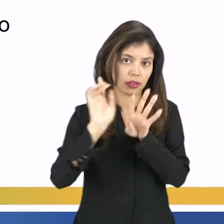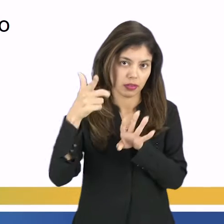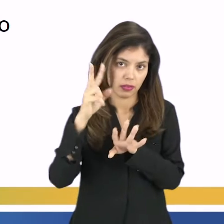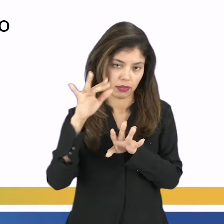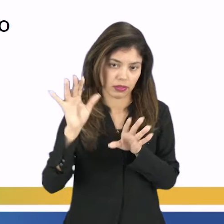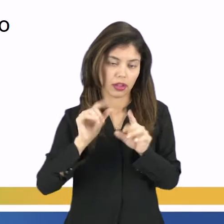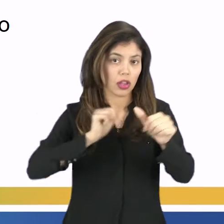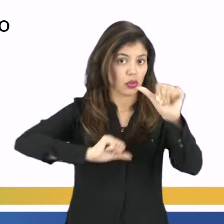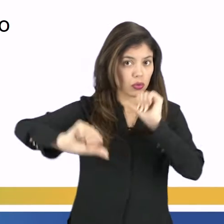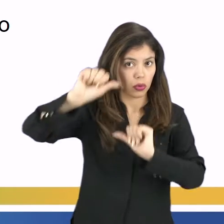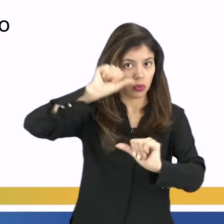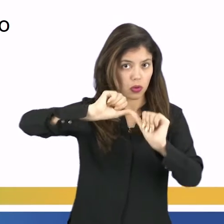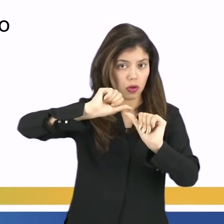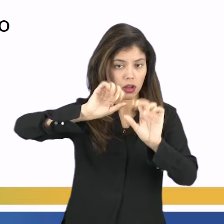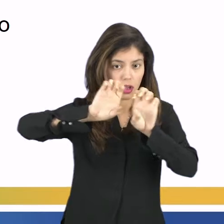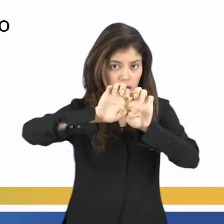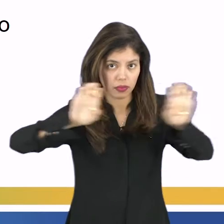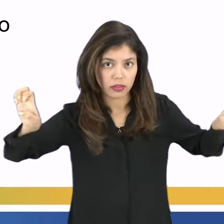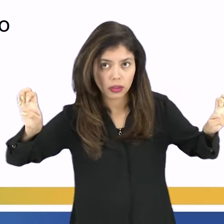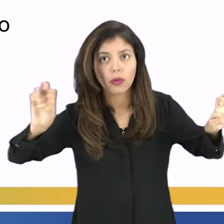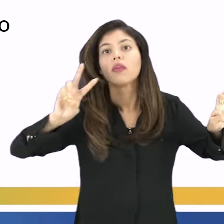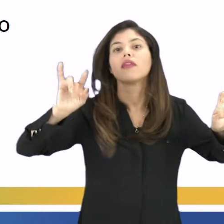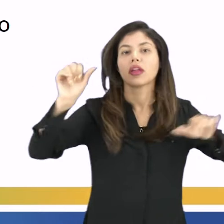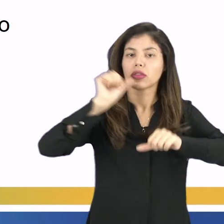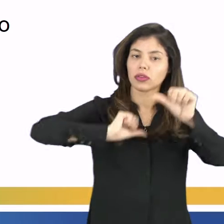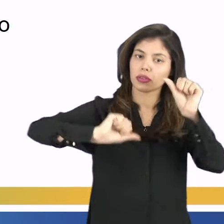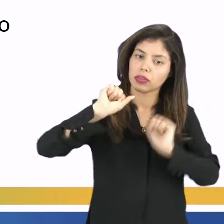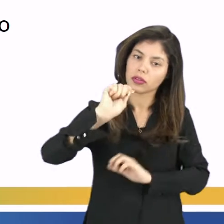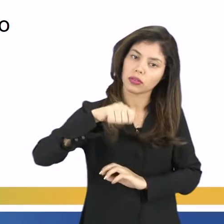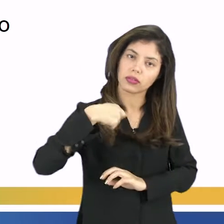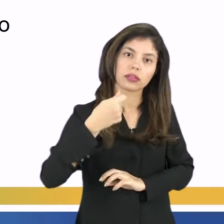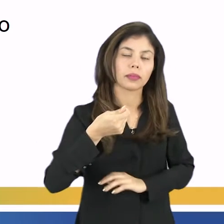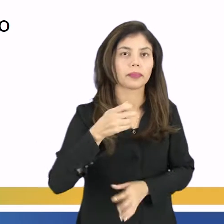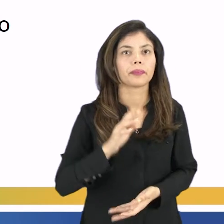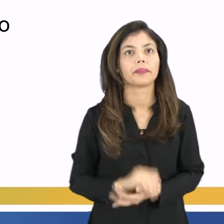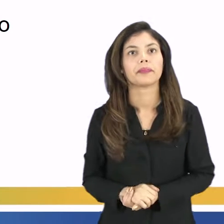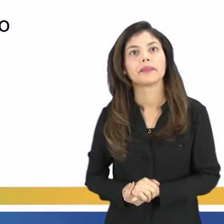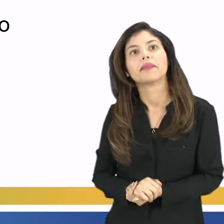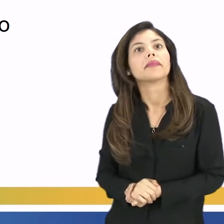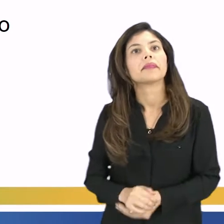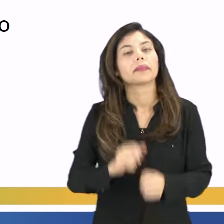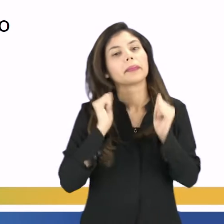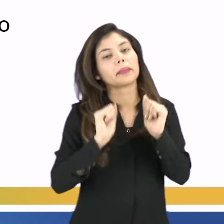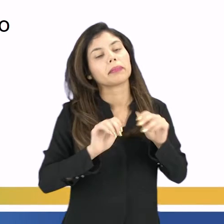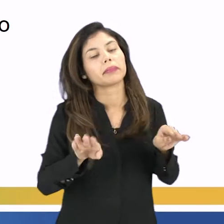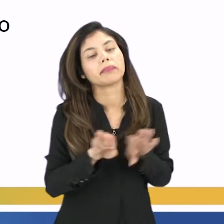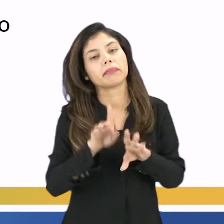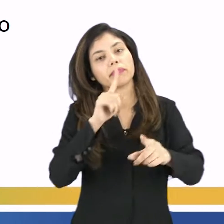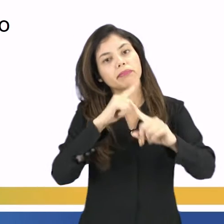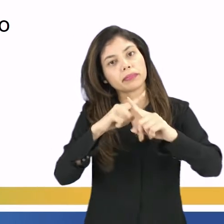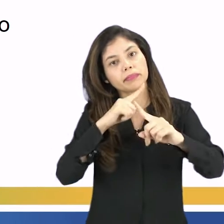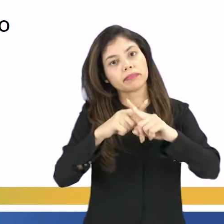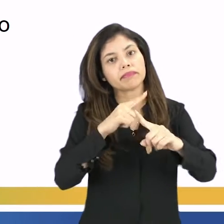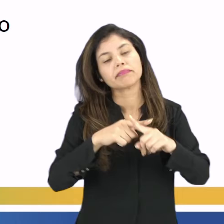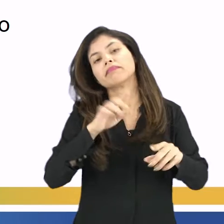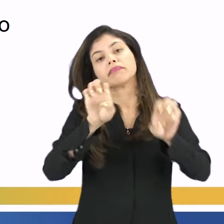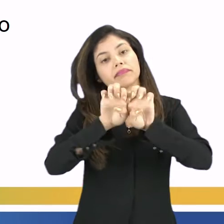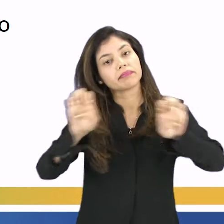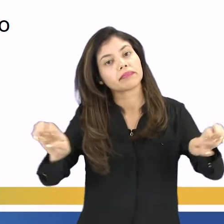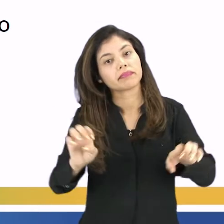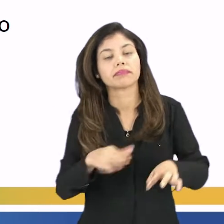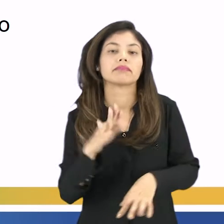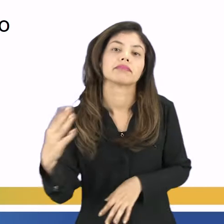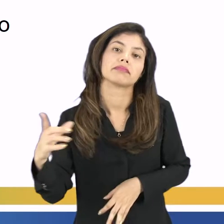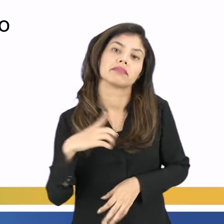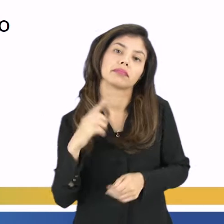reações. Inverteu a equação, troca-se o sinal do delta. Mas nós também podemos multiplicar a equação. Quando fizermos